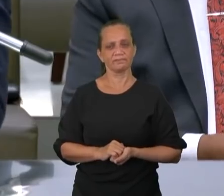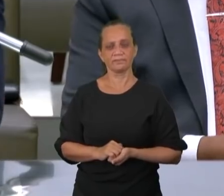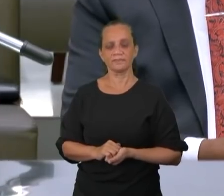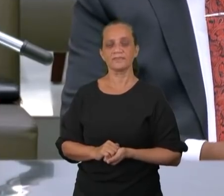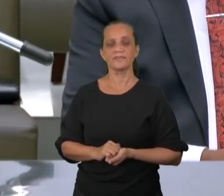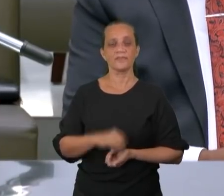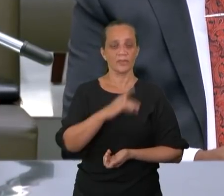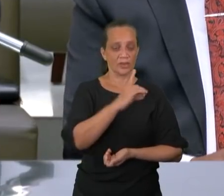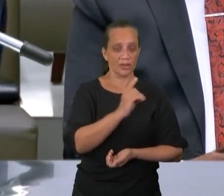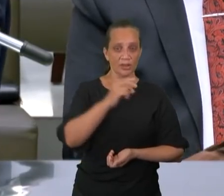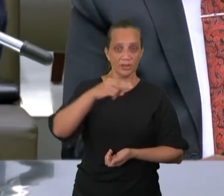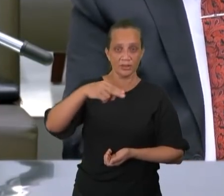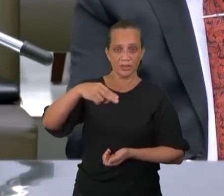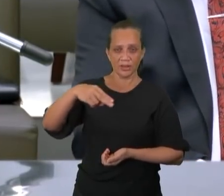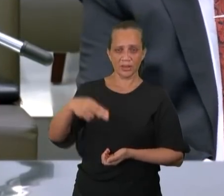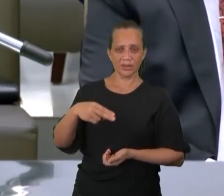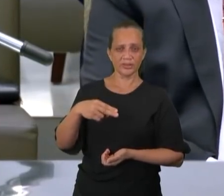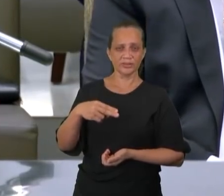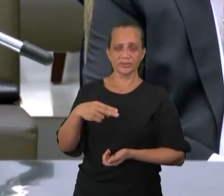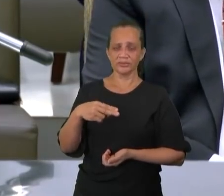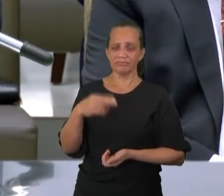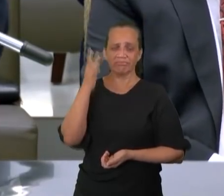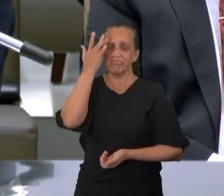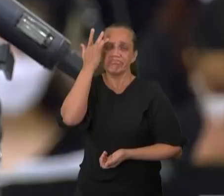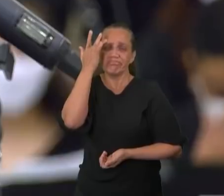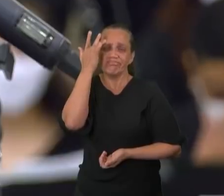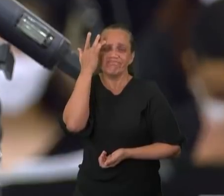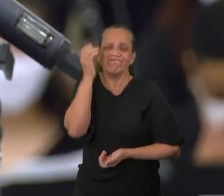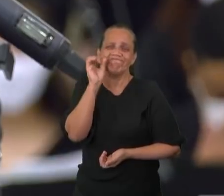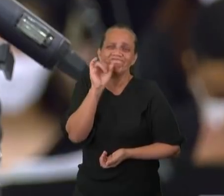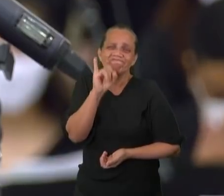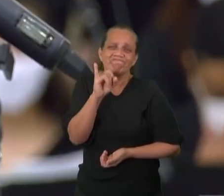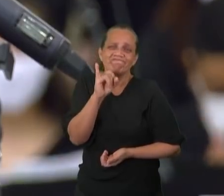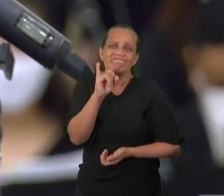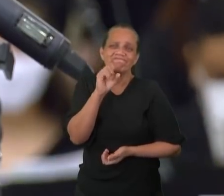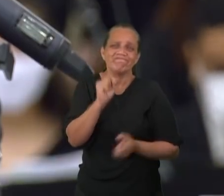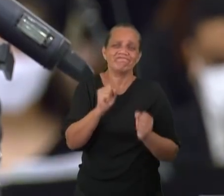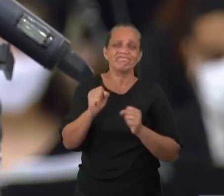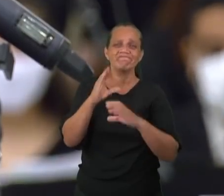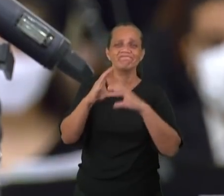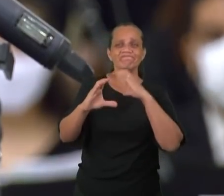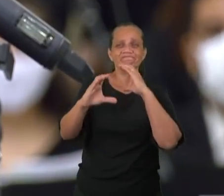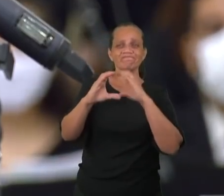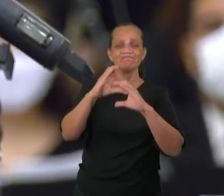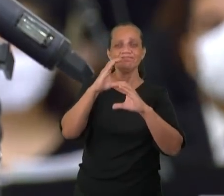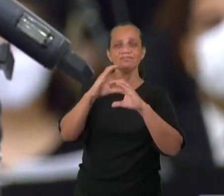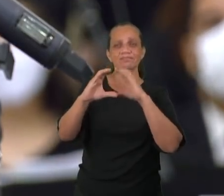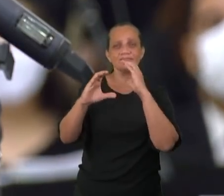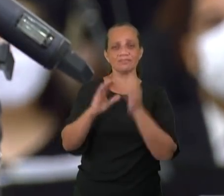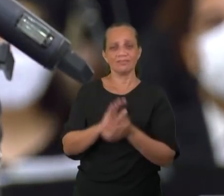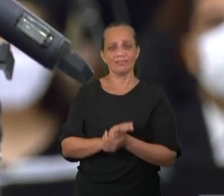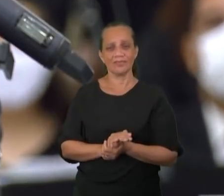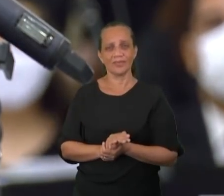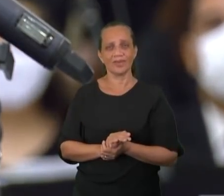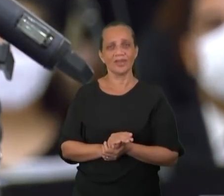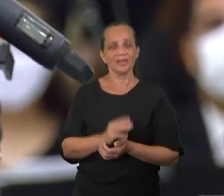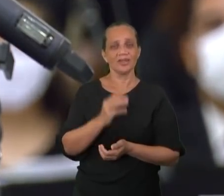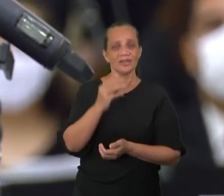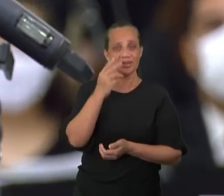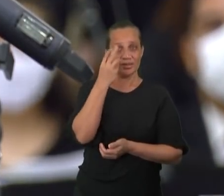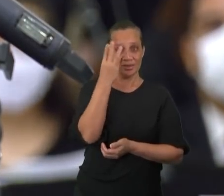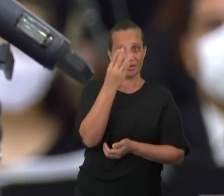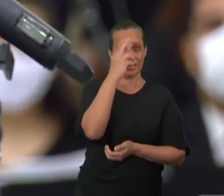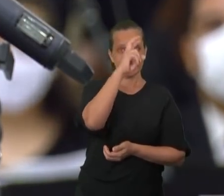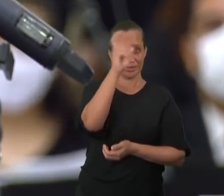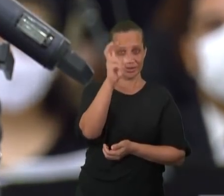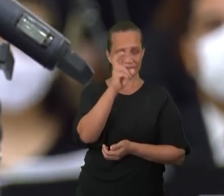Daniel, eu acho que ele estava ali cantando esse hino, se pudesse, né? Se fosse atual. Aleluia. Três vezes ao dia. Abre a janela aí que eu quero que